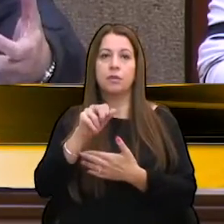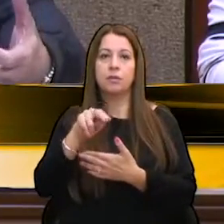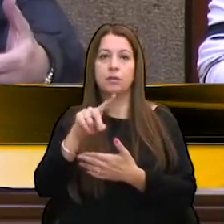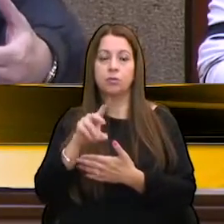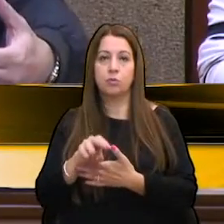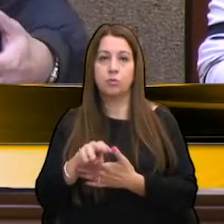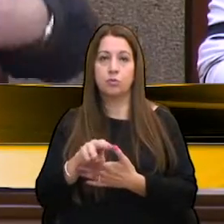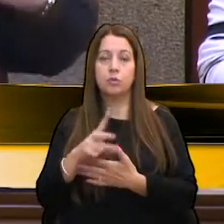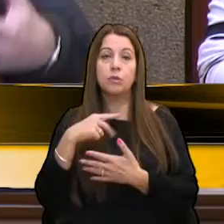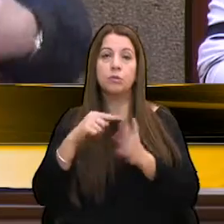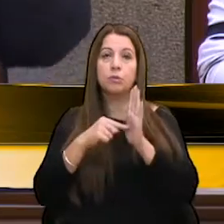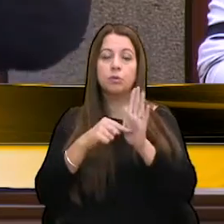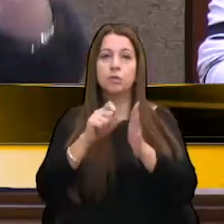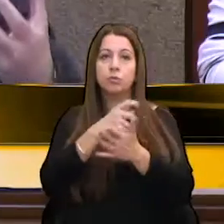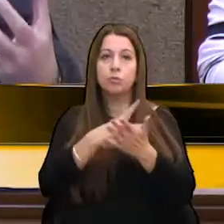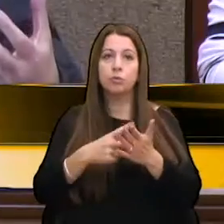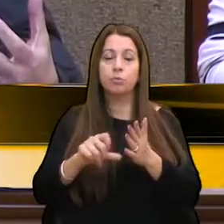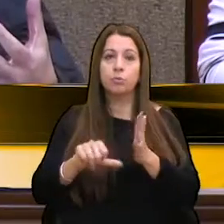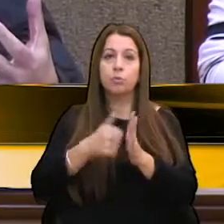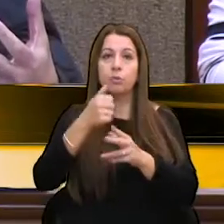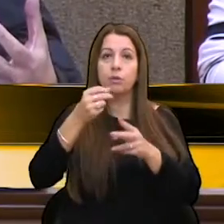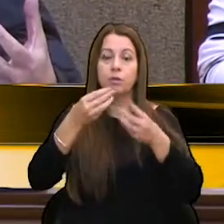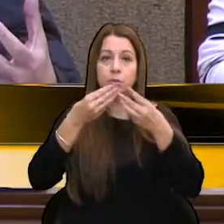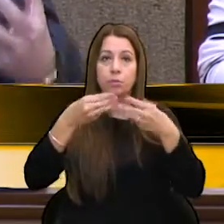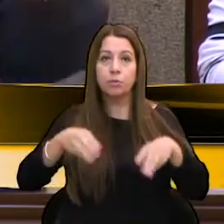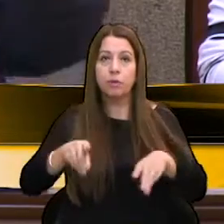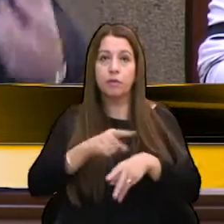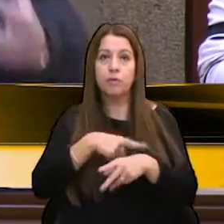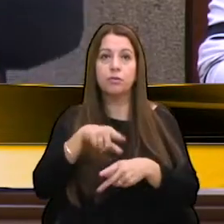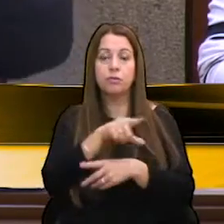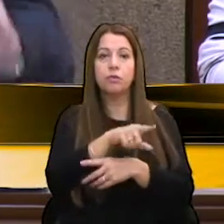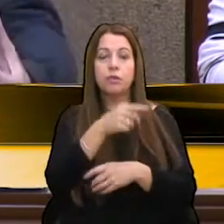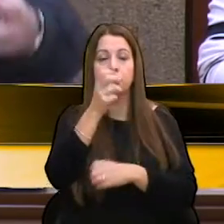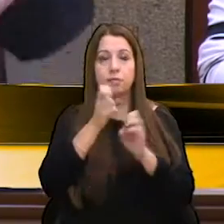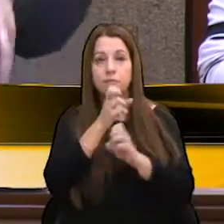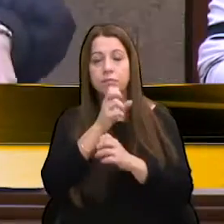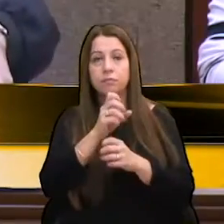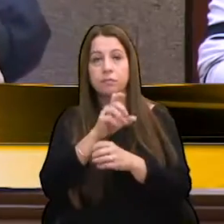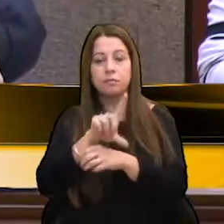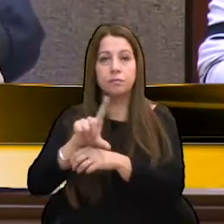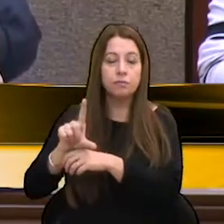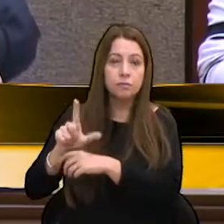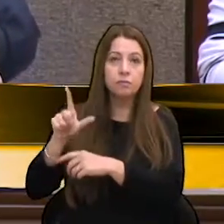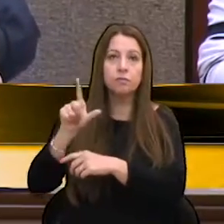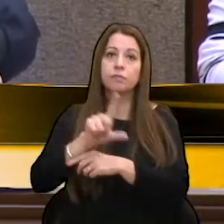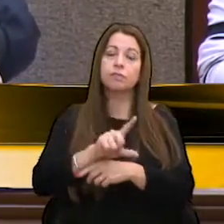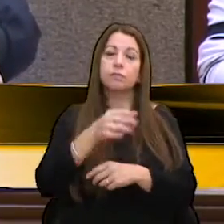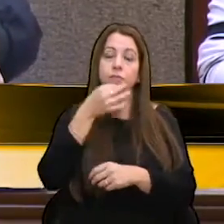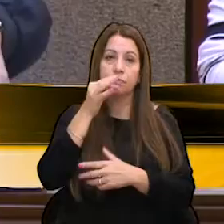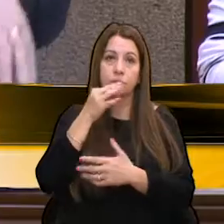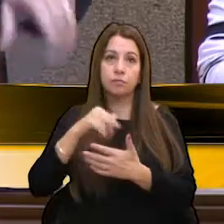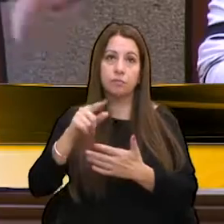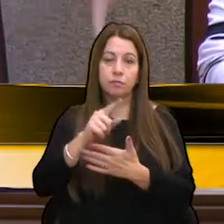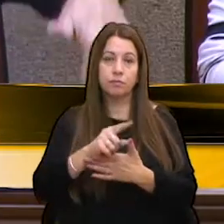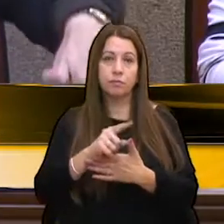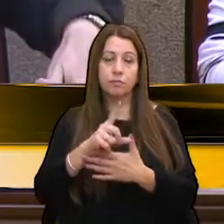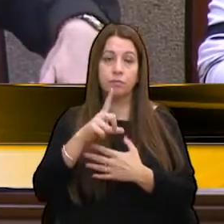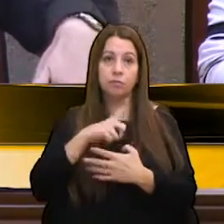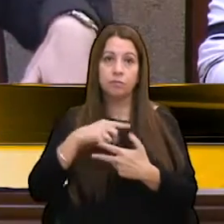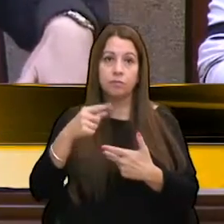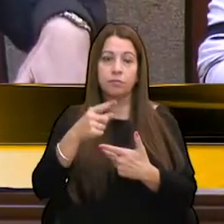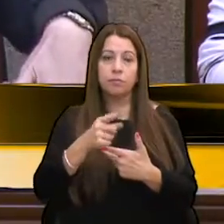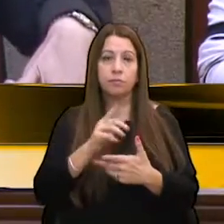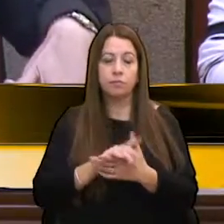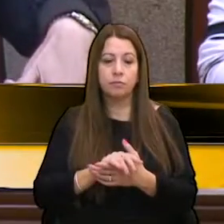apresentei um projeto do primeiro museu da indústria e do comércio de Caxias do Sul, e tínhamos uma